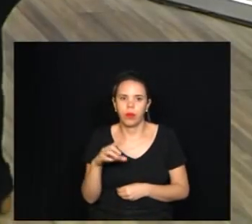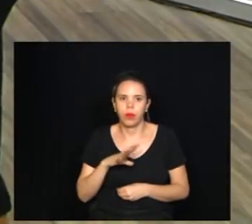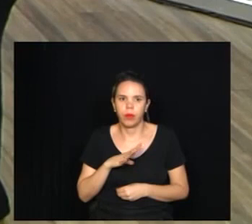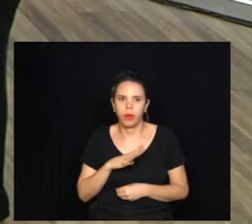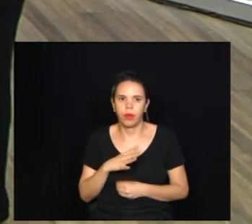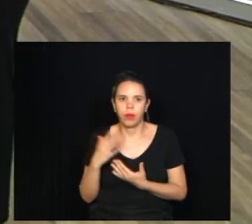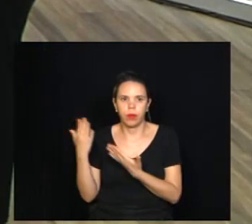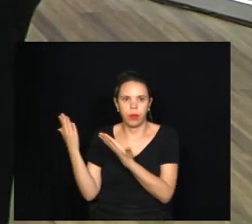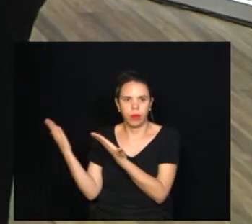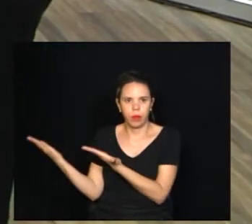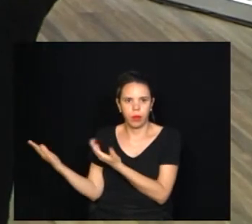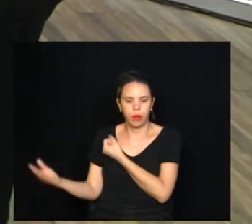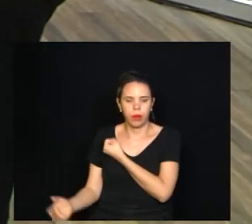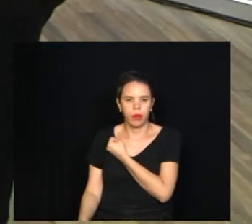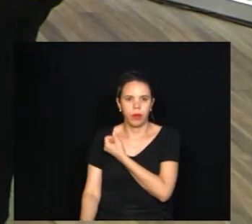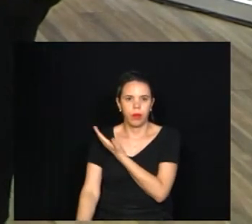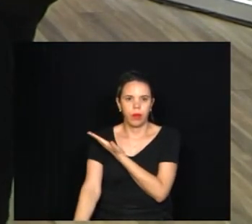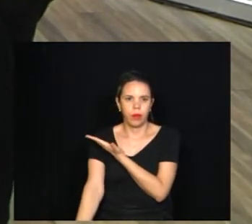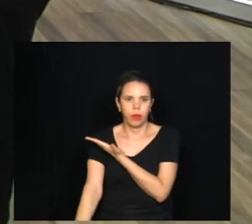cidades.